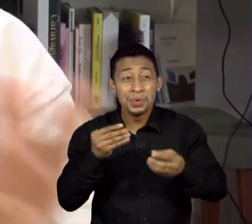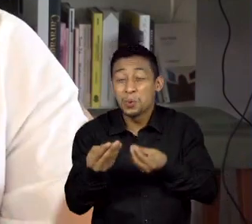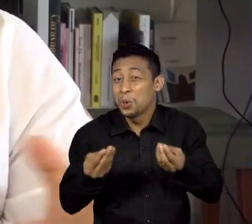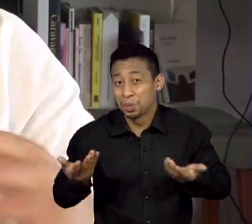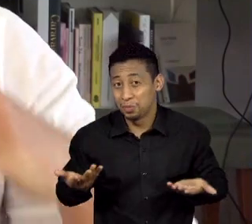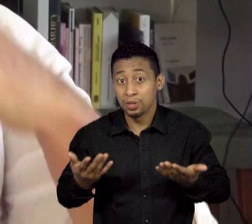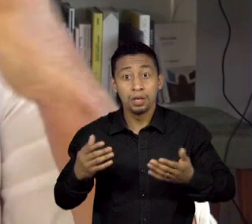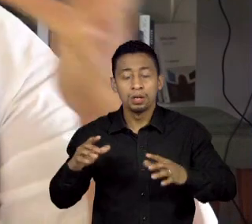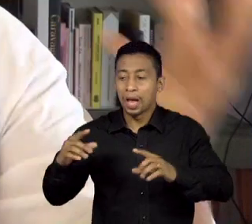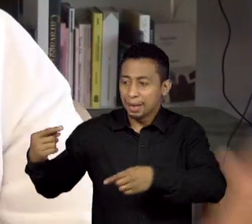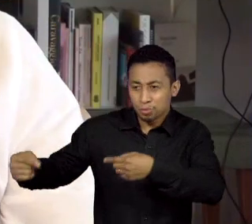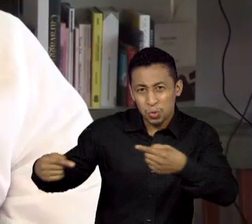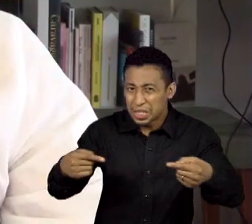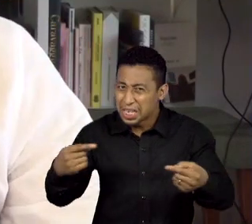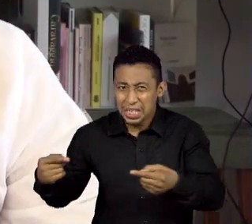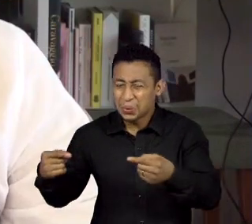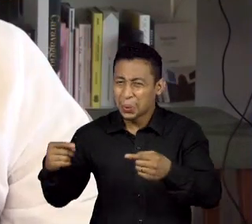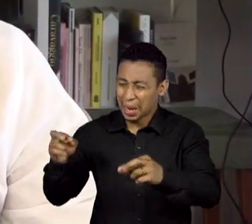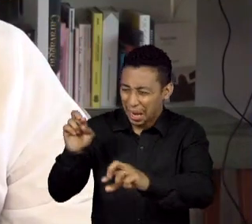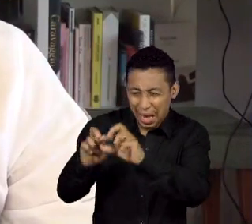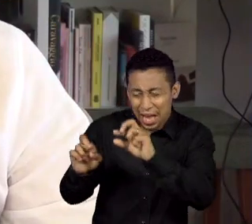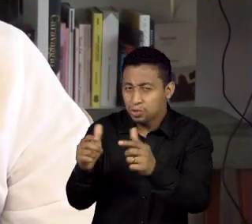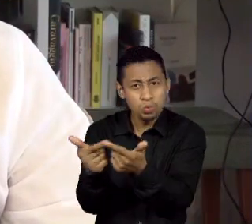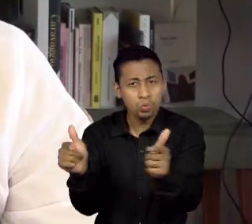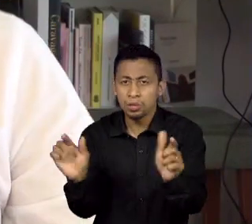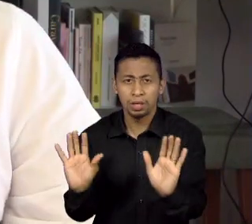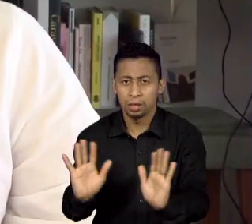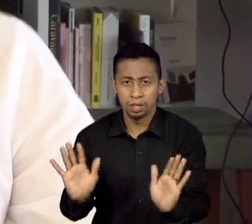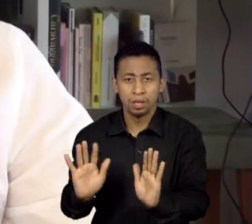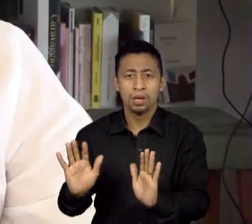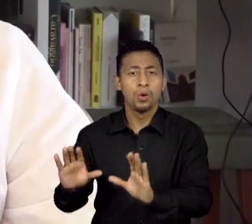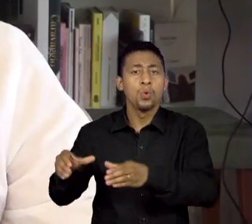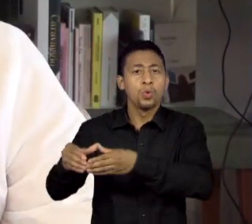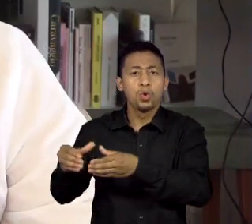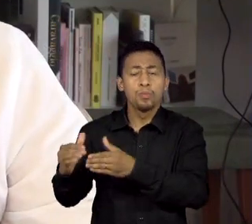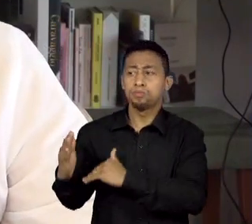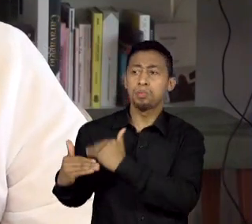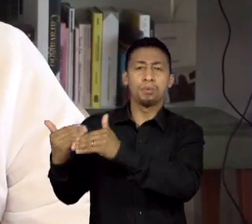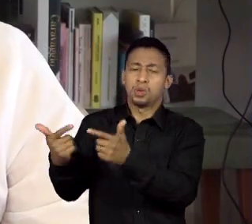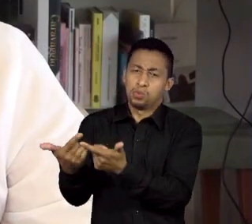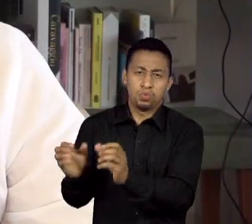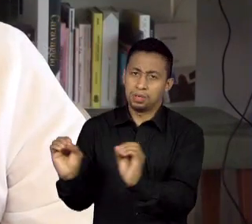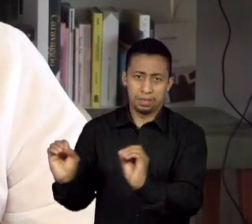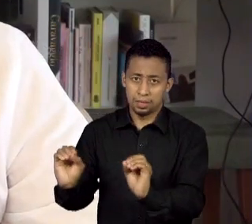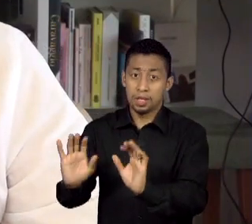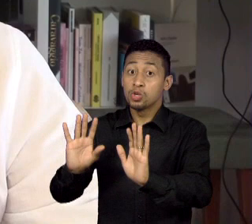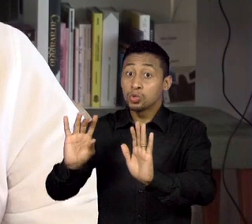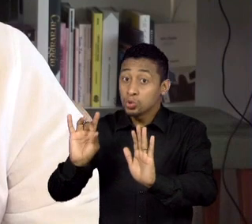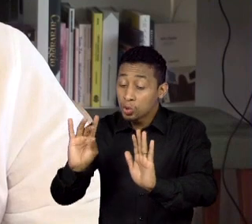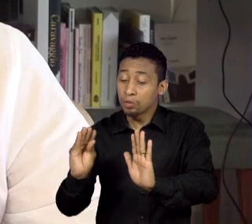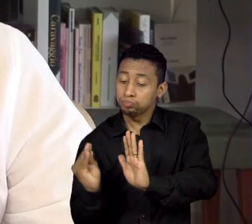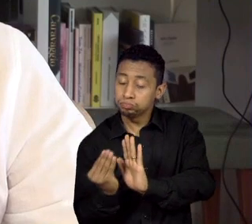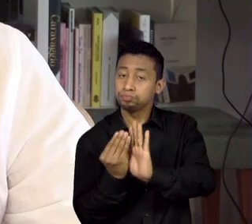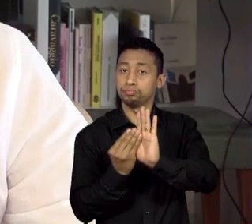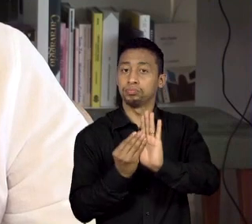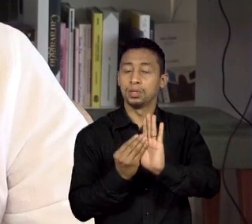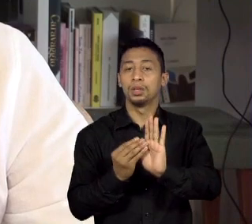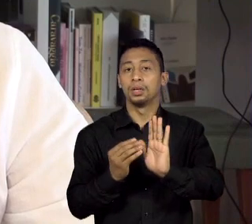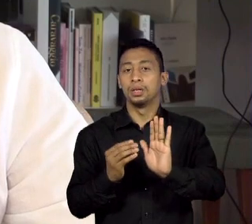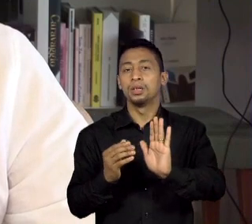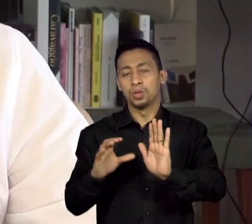análise política, não há ninguém no campo progressista. Só existe uma palavra de ordem da extrema-direita, que